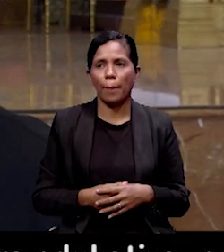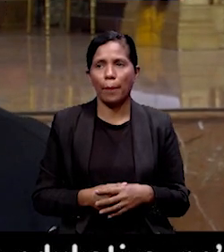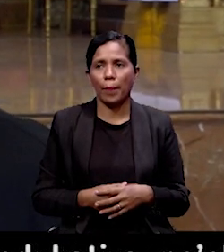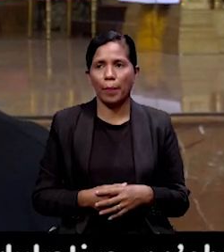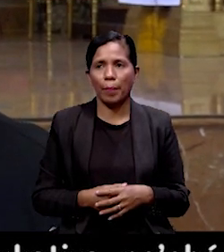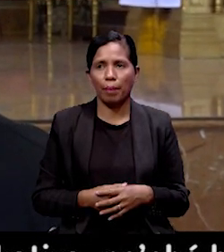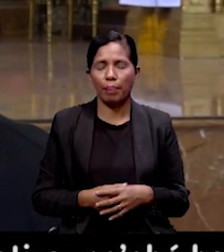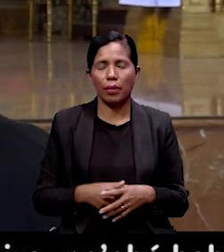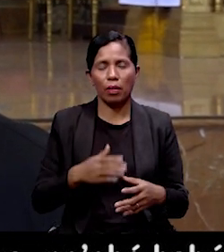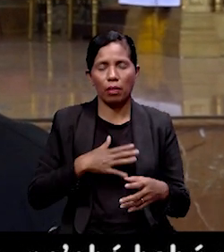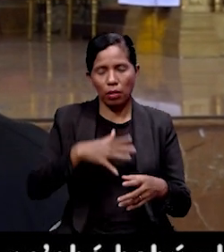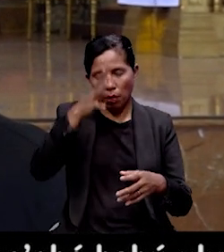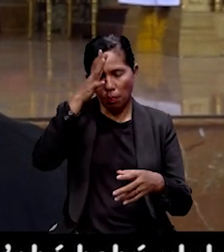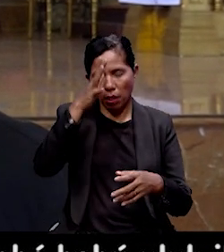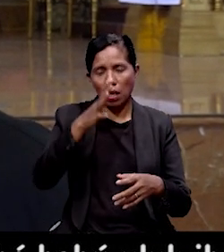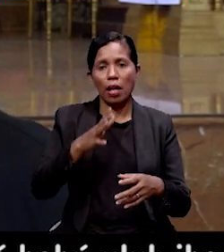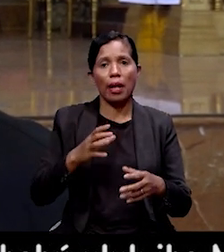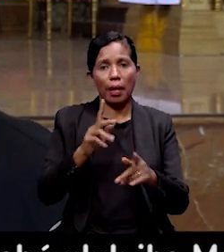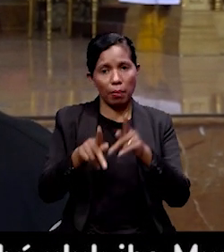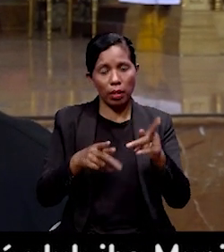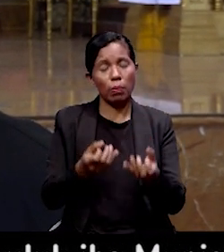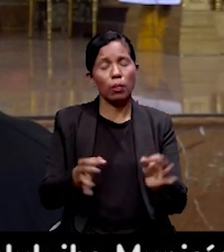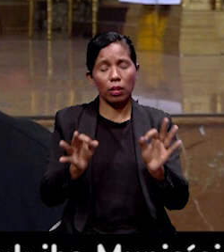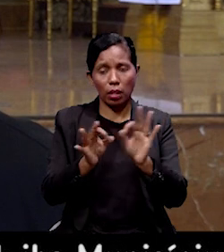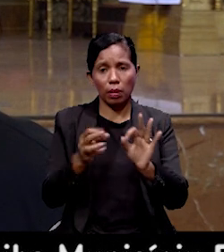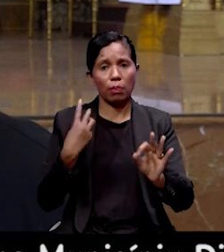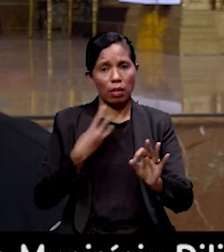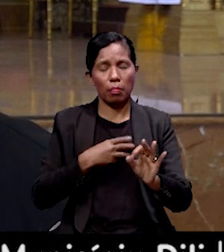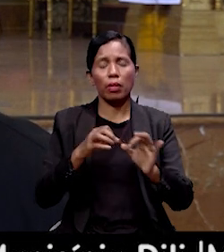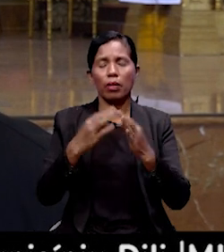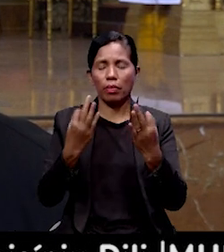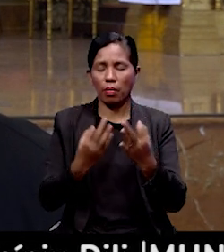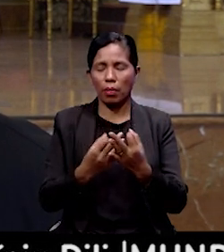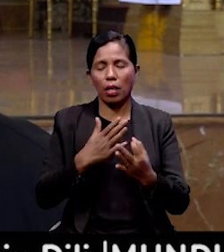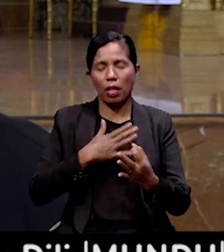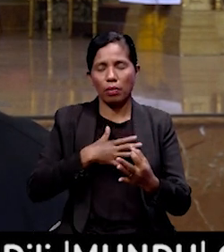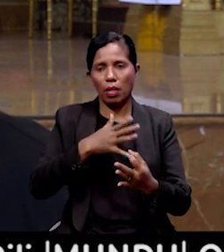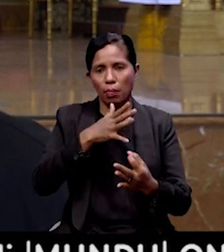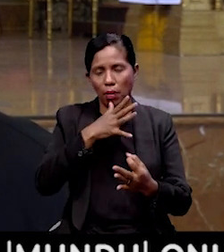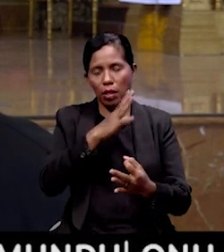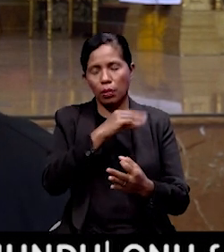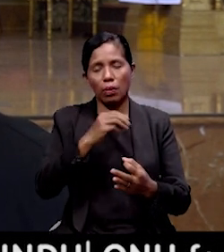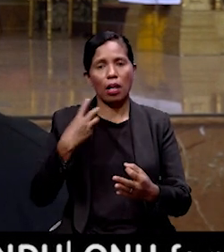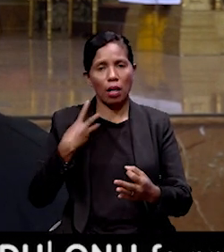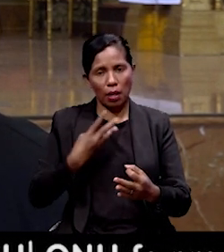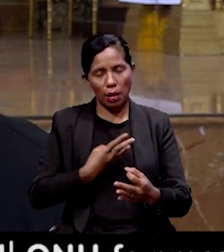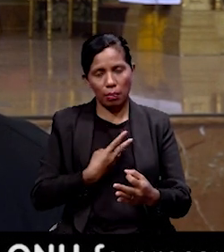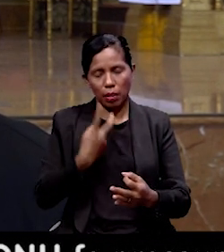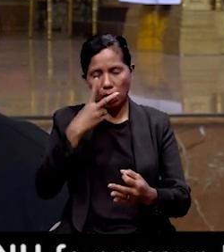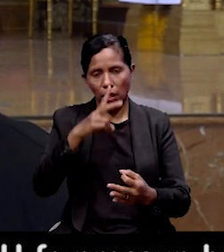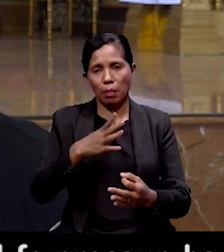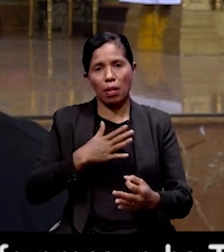que importante ter besi família liba a menina no amirasik i hareba pai